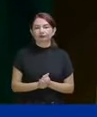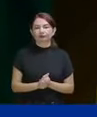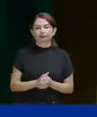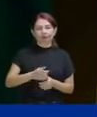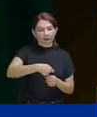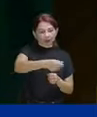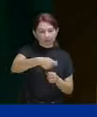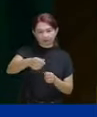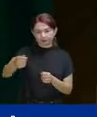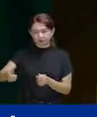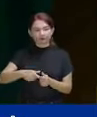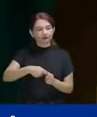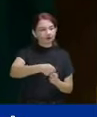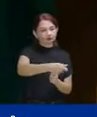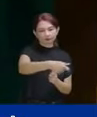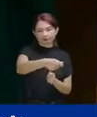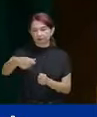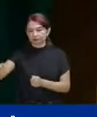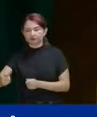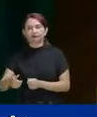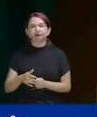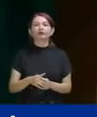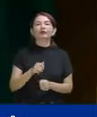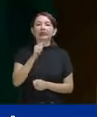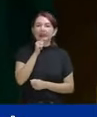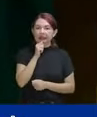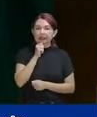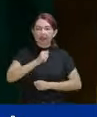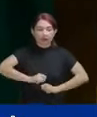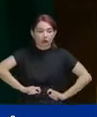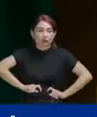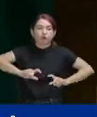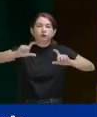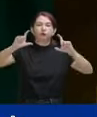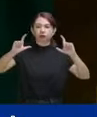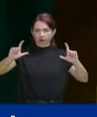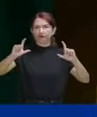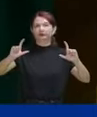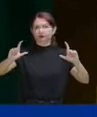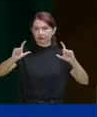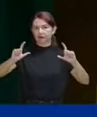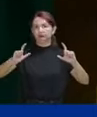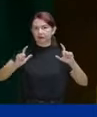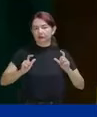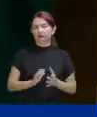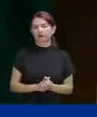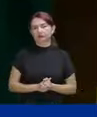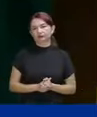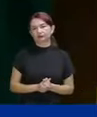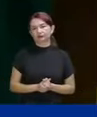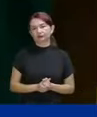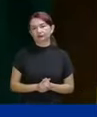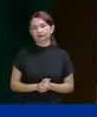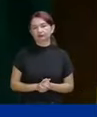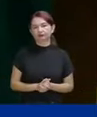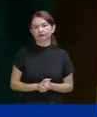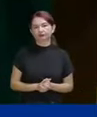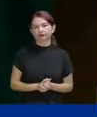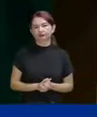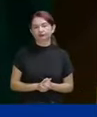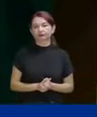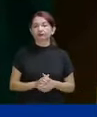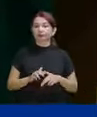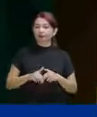eleitores 2 vezes, esses santinhos, ainda assim seria uma quantidade muito acima do